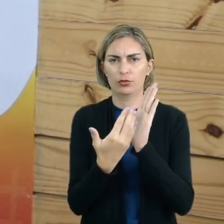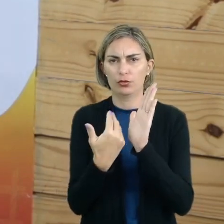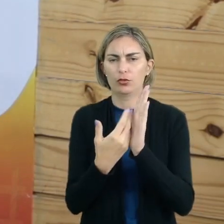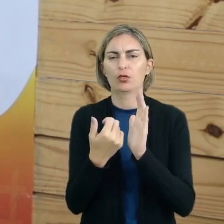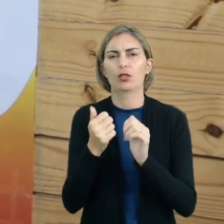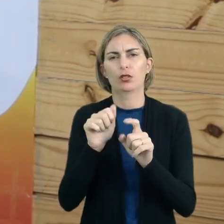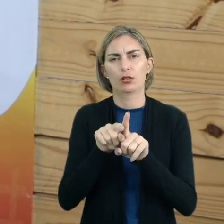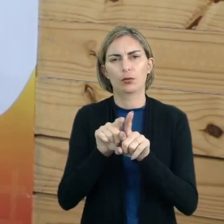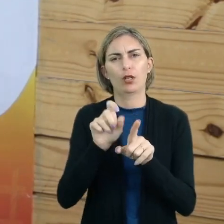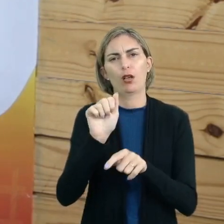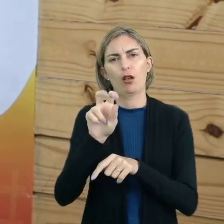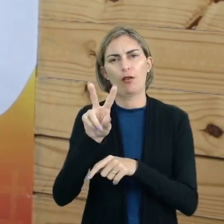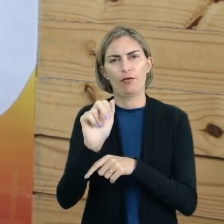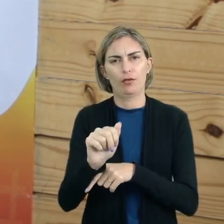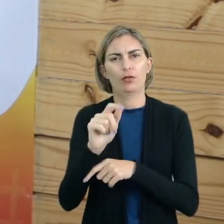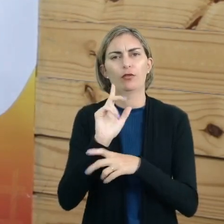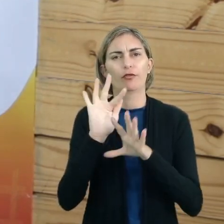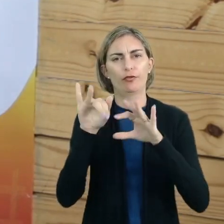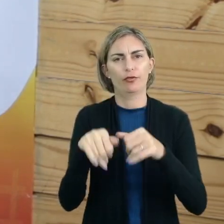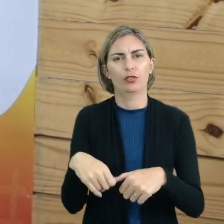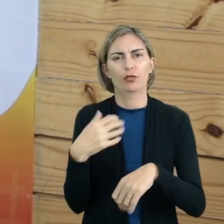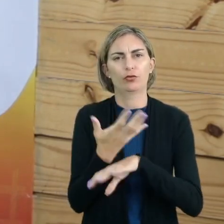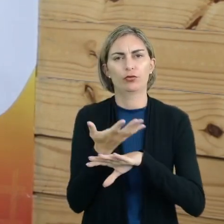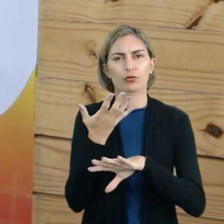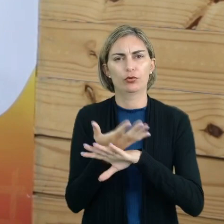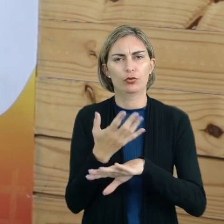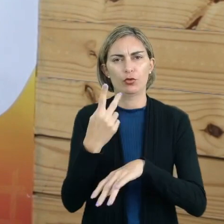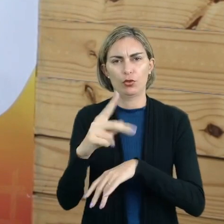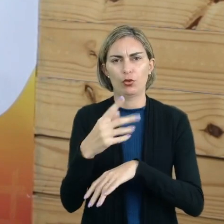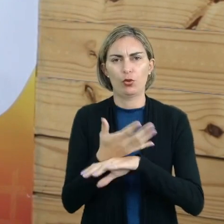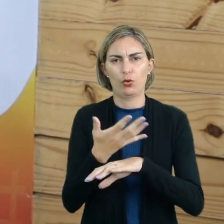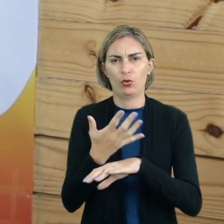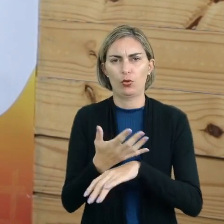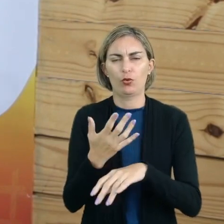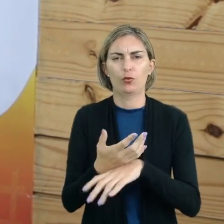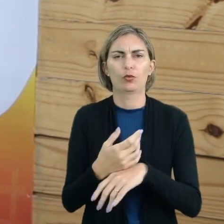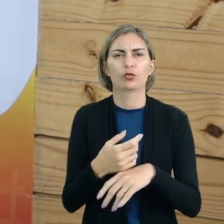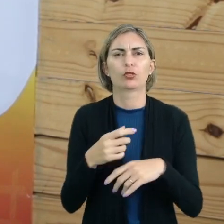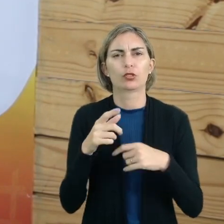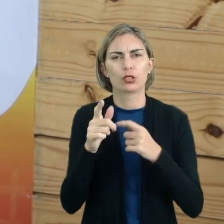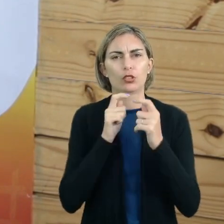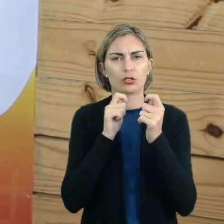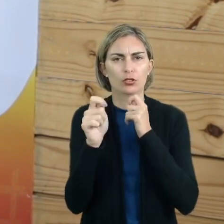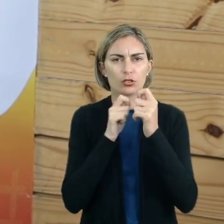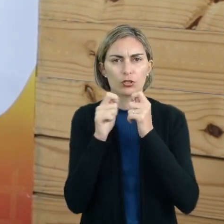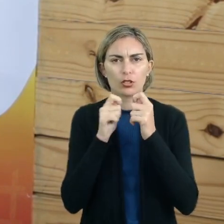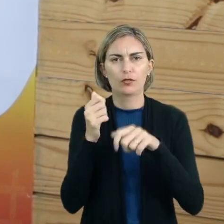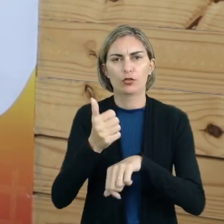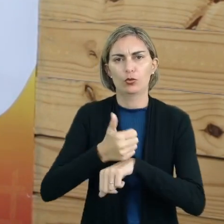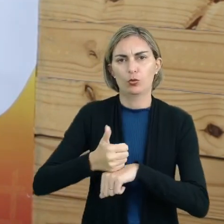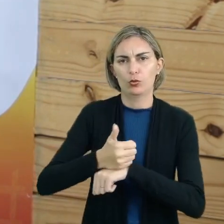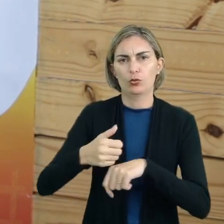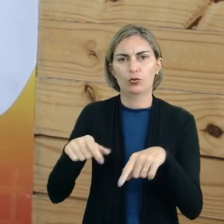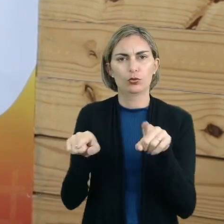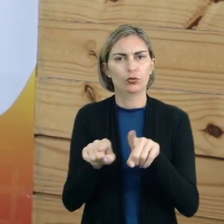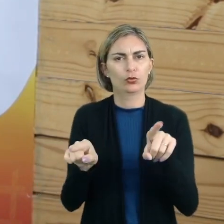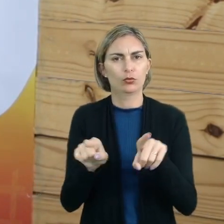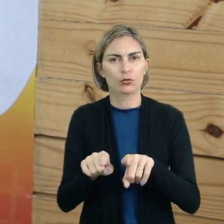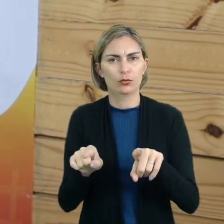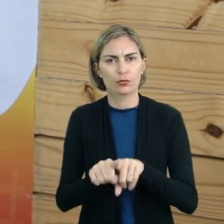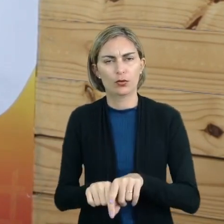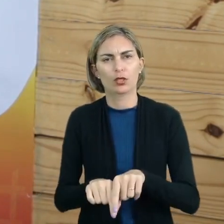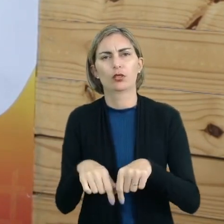também essa aula. E no final da disciplina, lá na competência número 3, vai ter uma entrevista com um profissional, também abordando esses